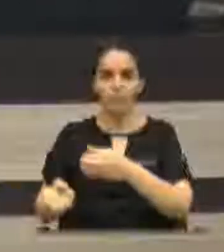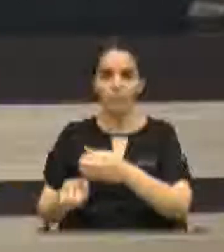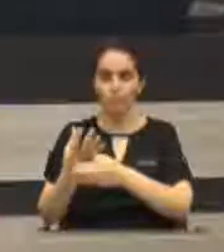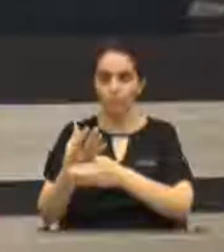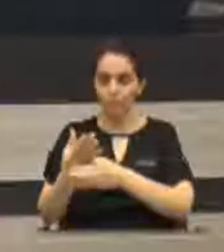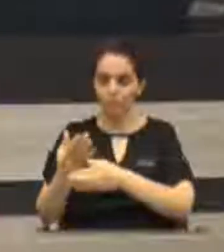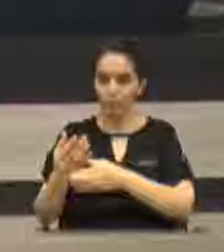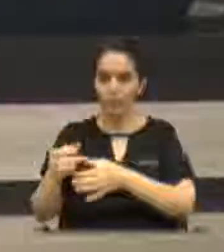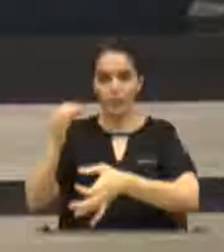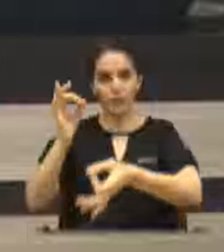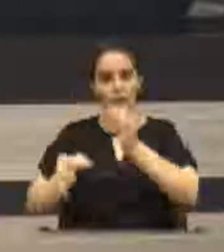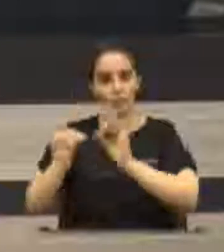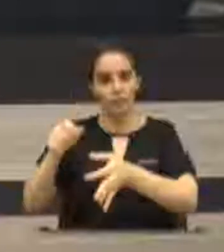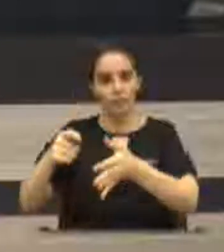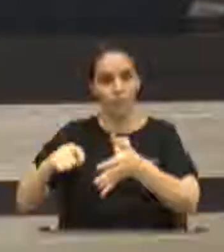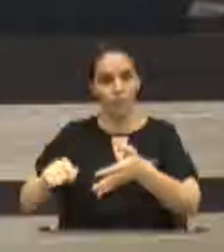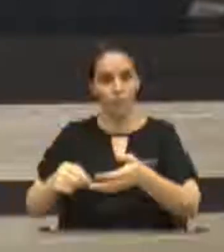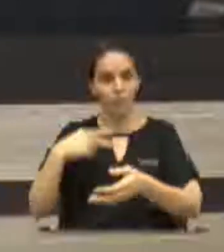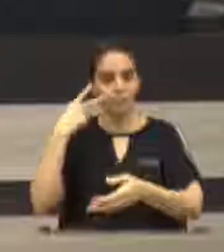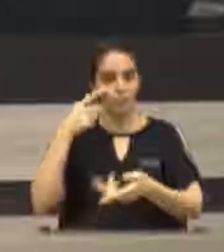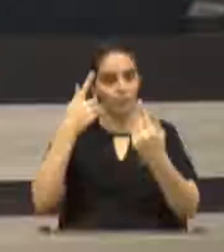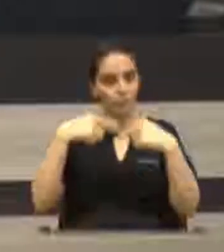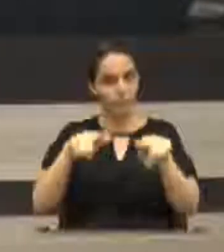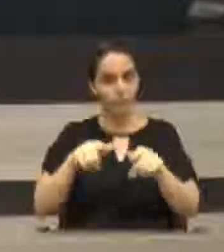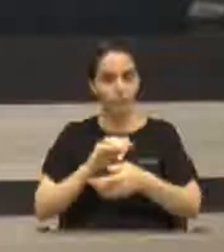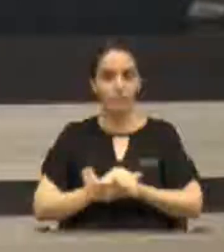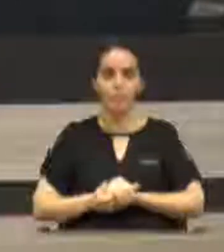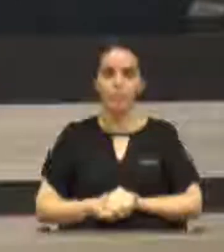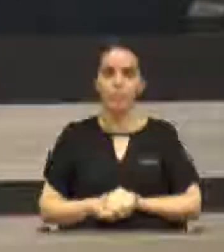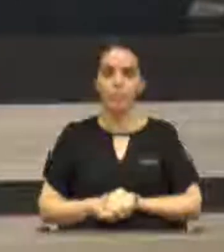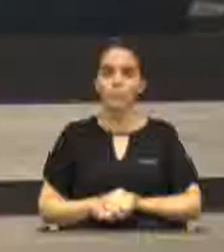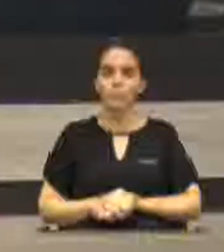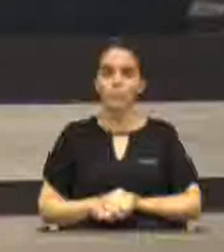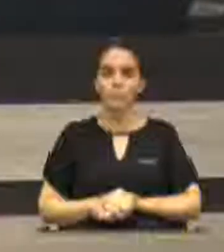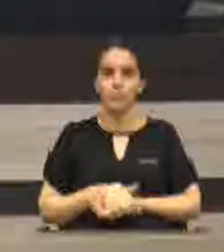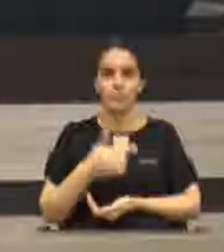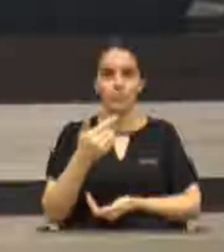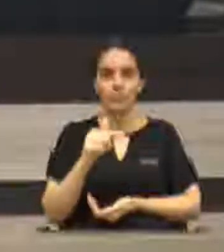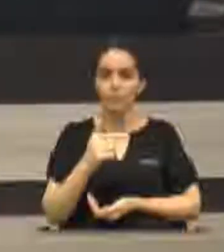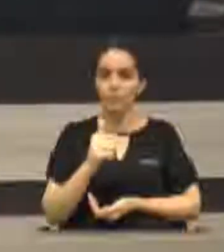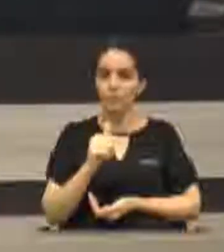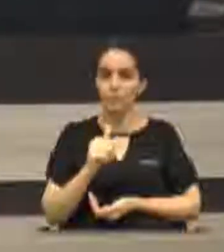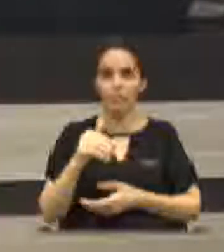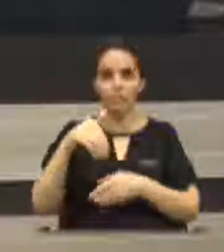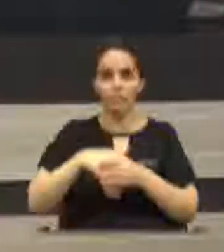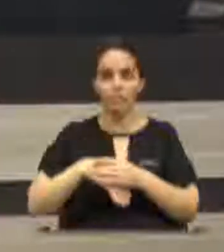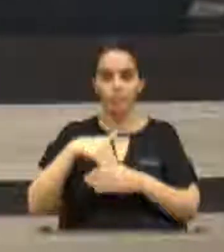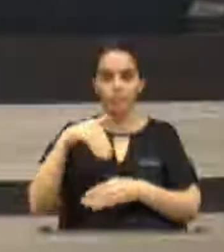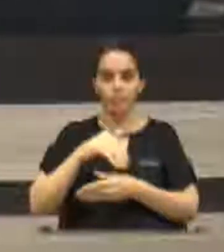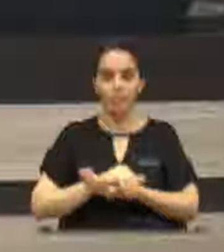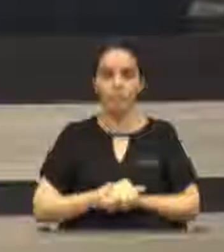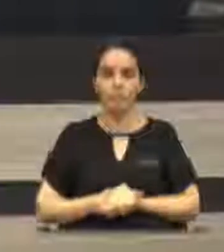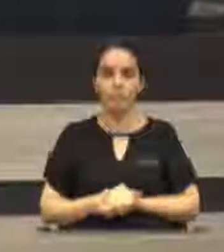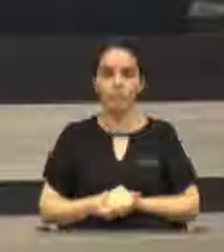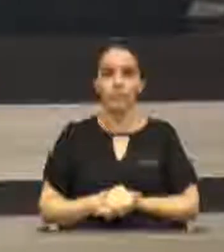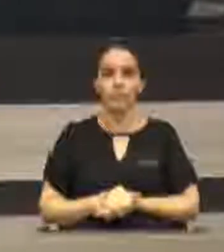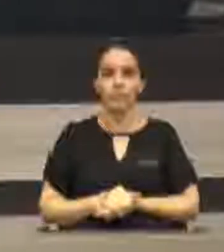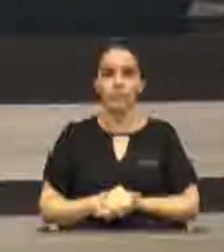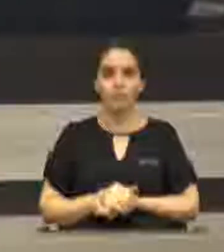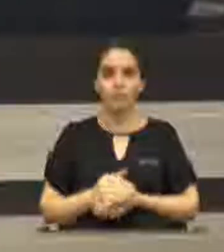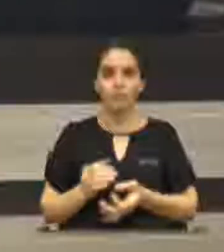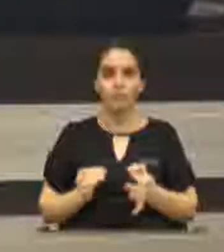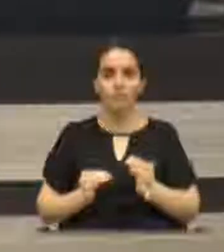Justiça e Redação. Algum vereador deseja impugnar? Não havendo, vai à votação. Redação final do